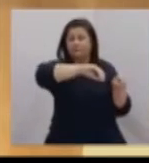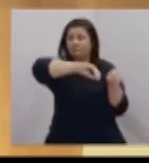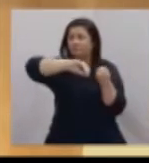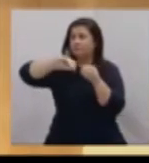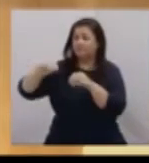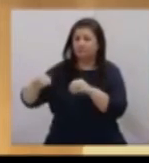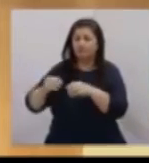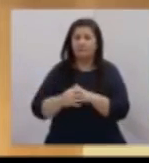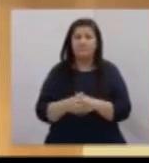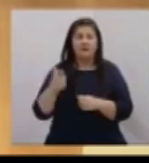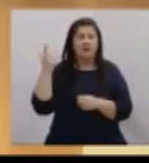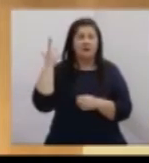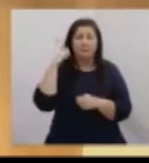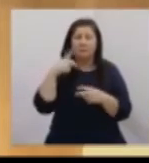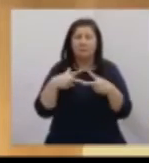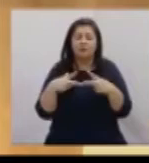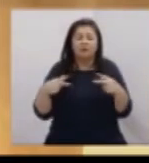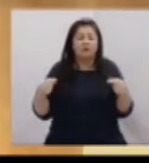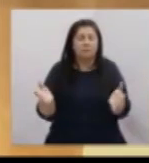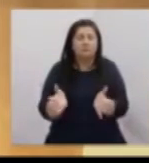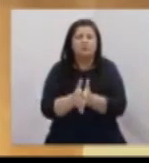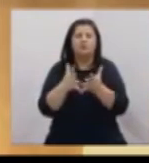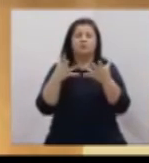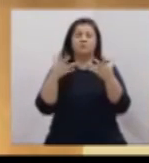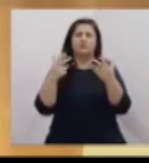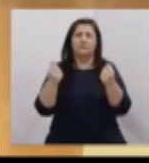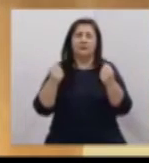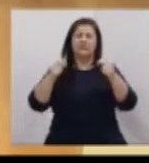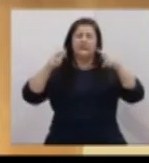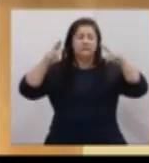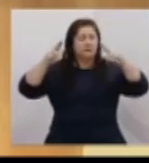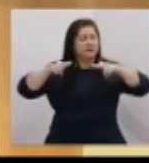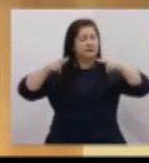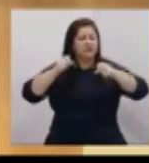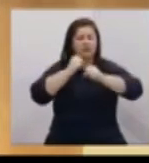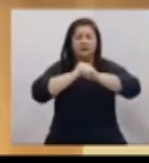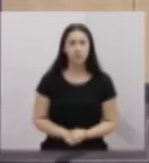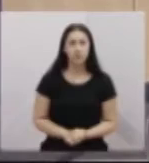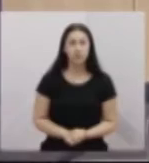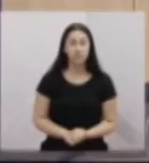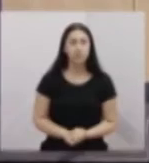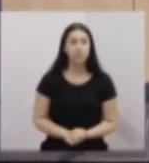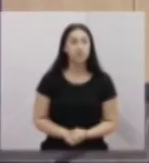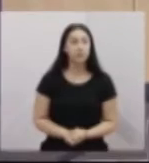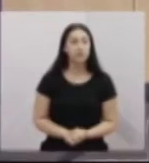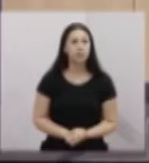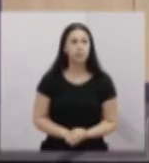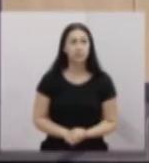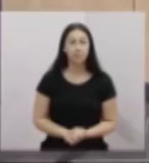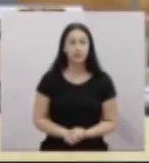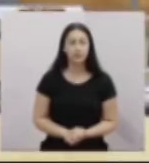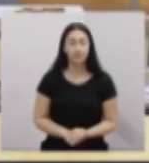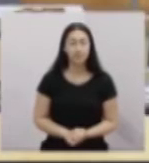e ele irá. Nada será impossível para vocês. Guardemos a fé. Nesse